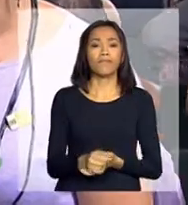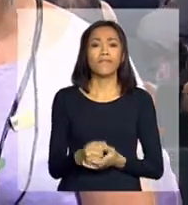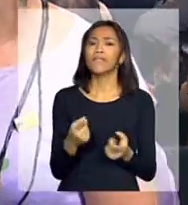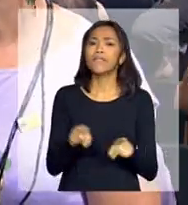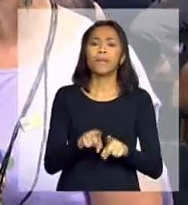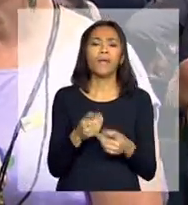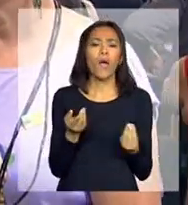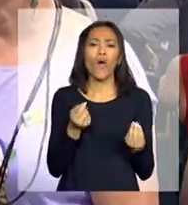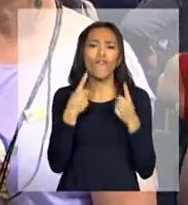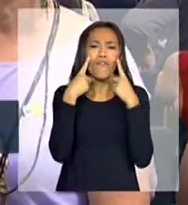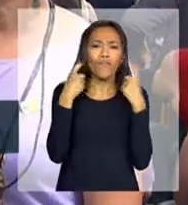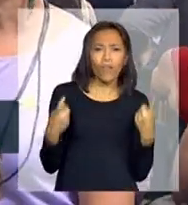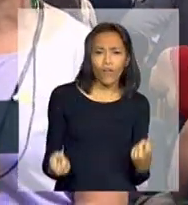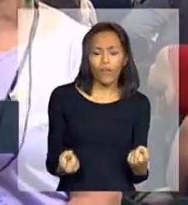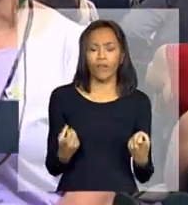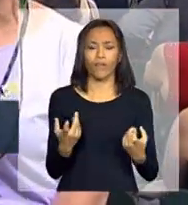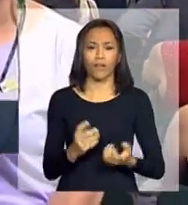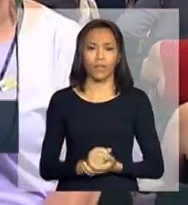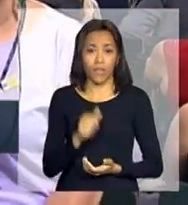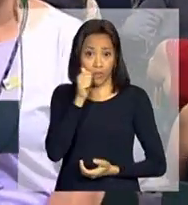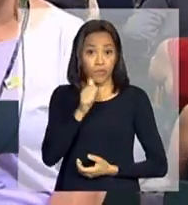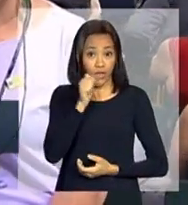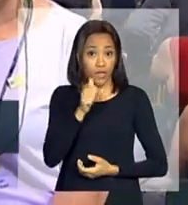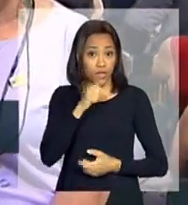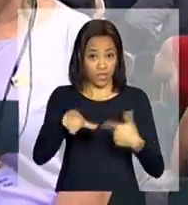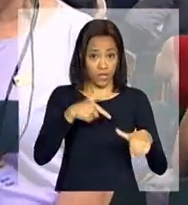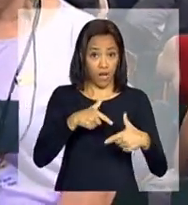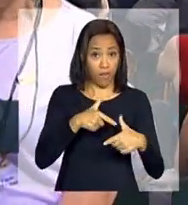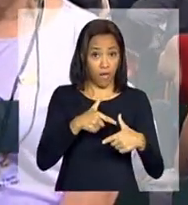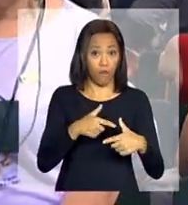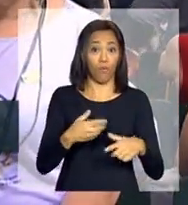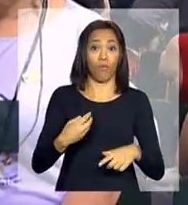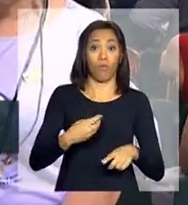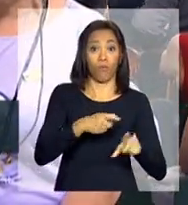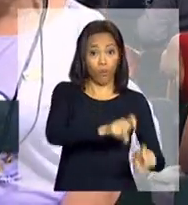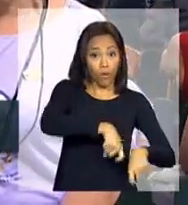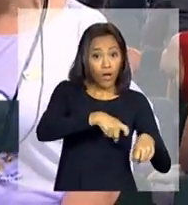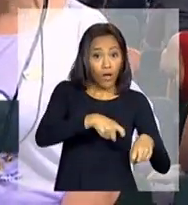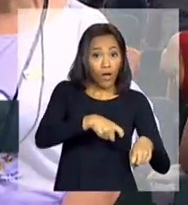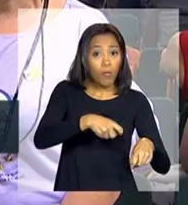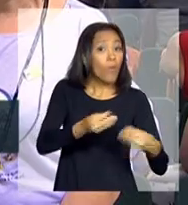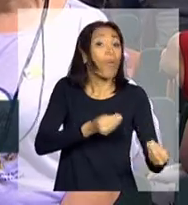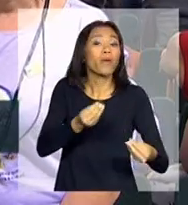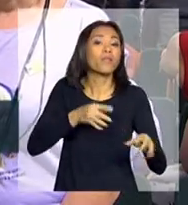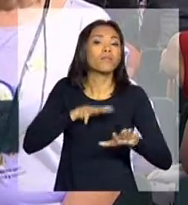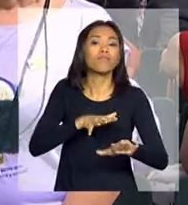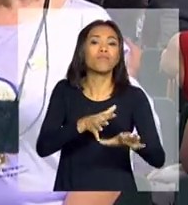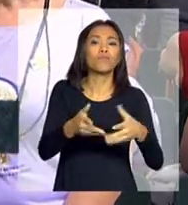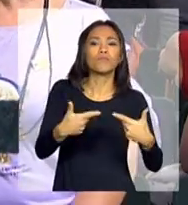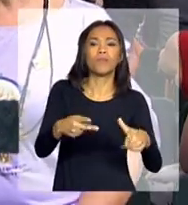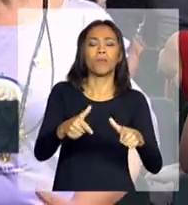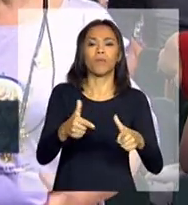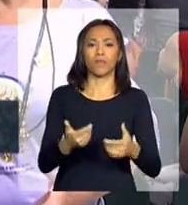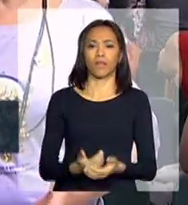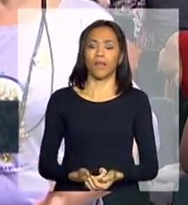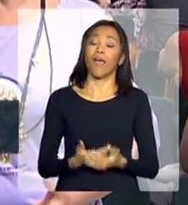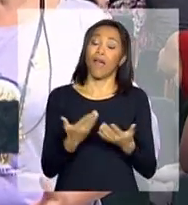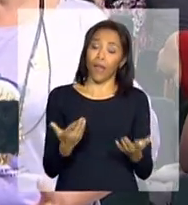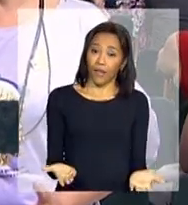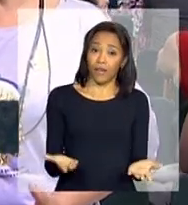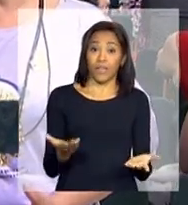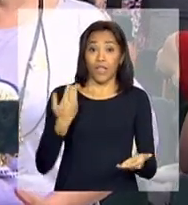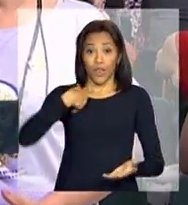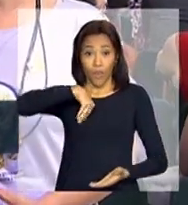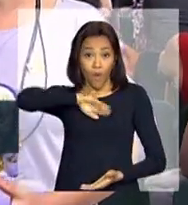violência, em relação às mulheres no campo, como é que está no seu movimento? Infelizmente, a leitura que